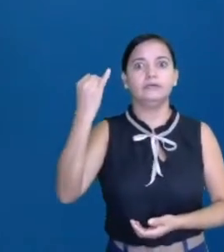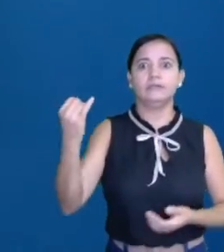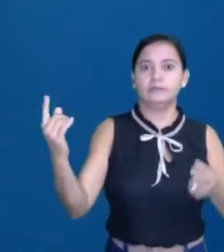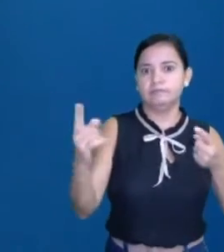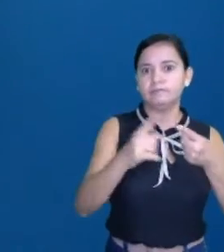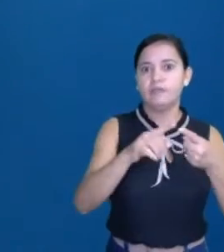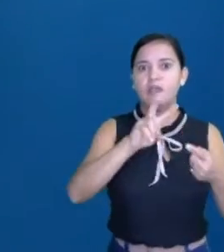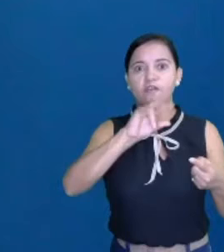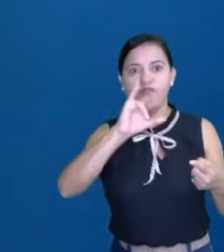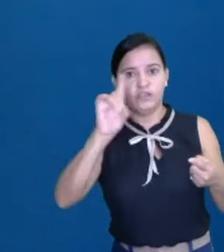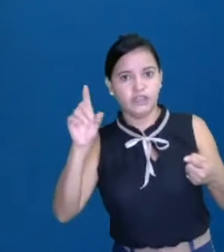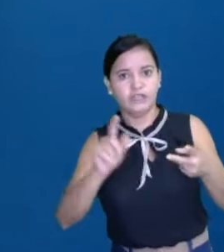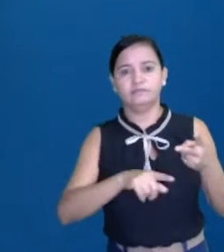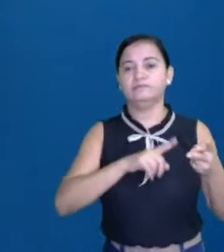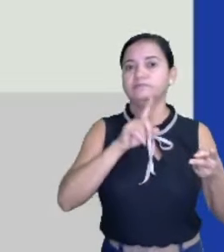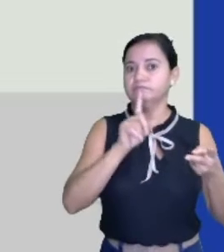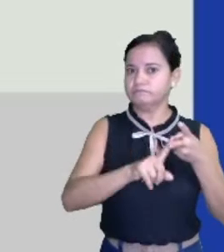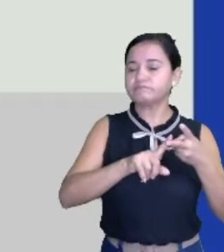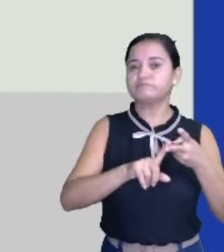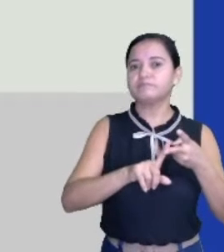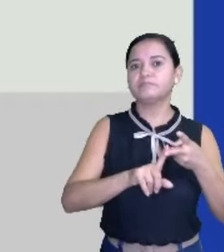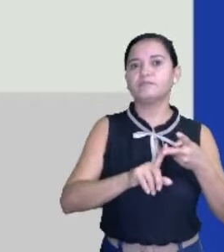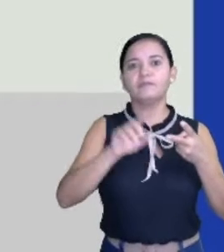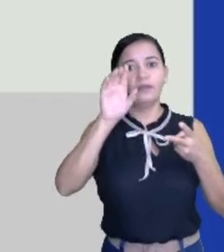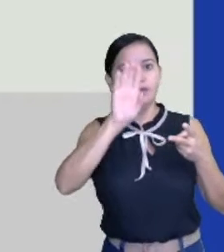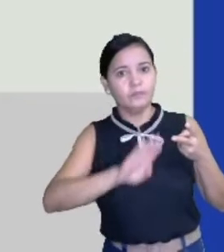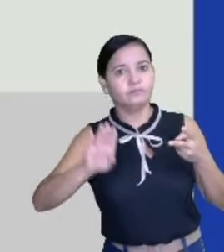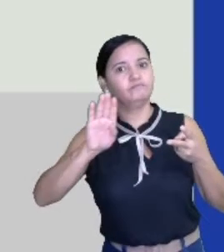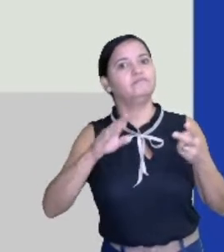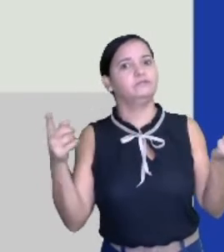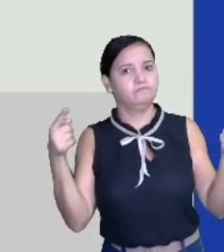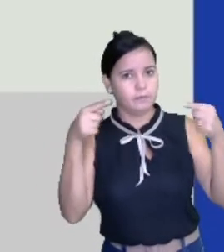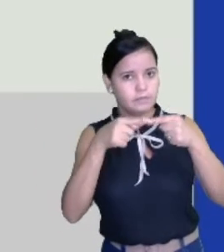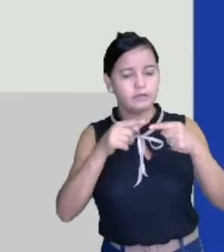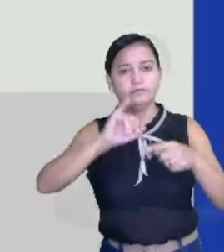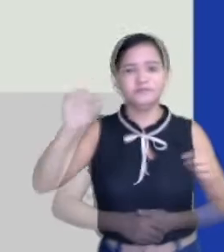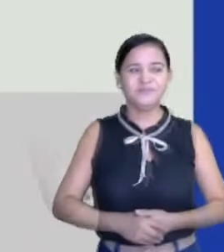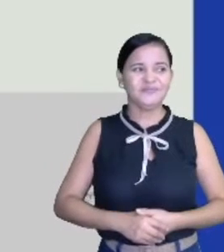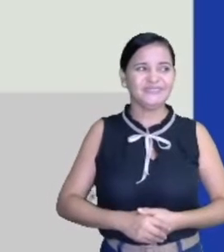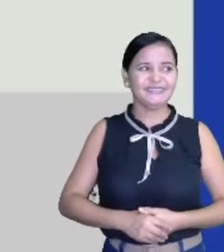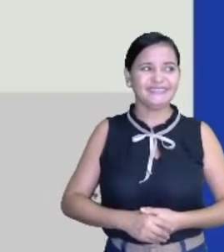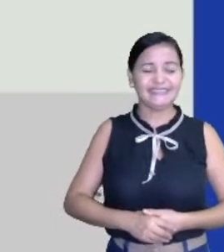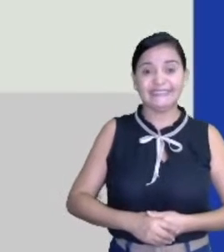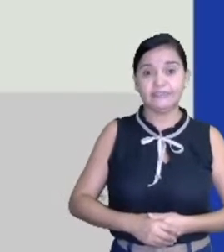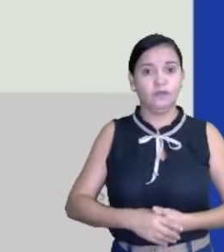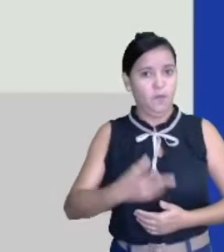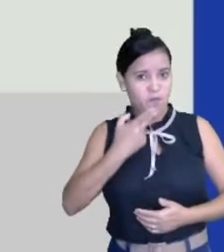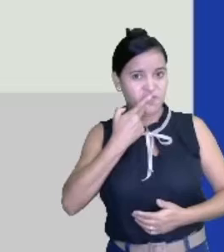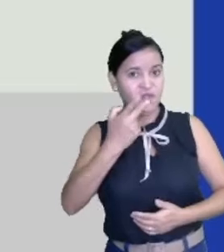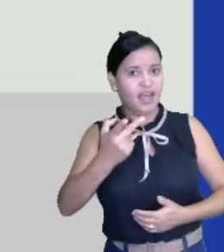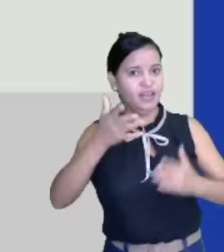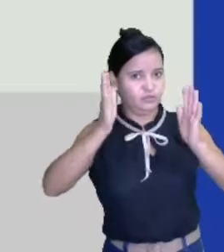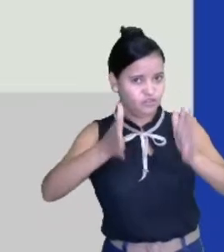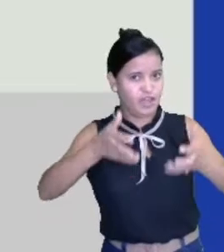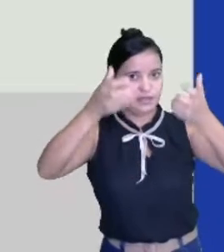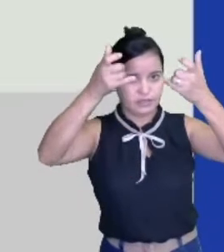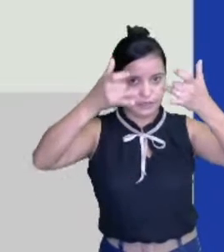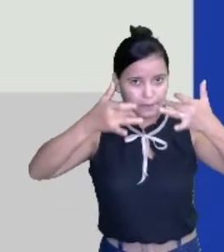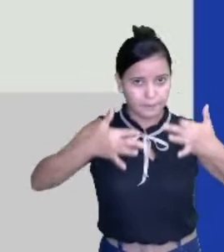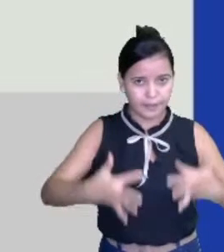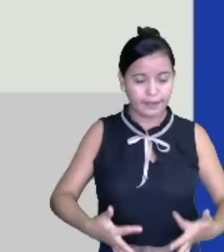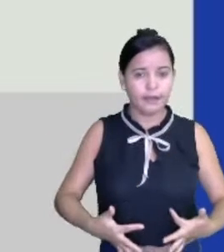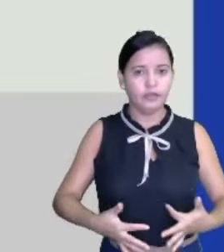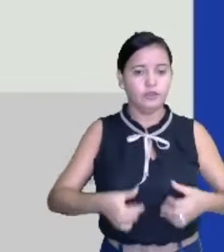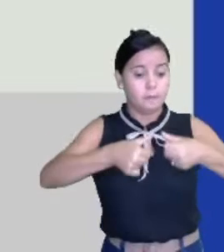muito auspiciosa e harmoniosa. E aí eu vou pedir para a produção ir para o nosso próximo slide. Então, gente, como eu estava falando então para vocês aqui, para a